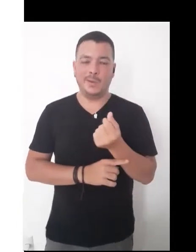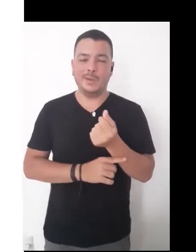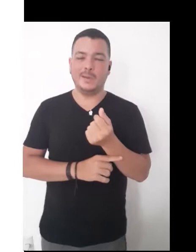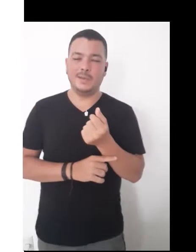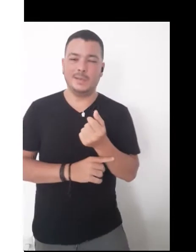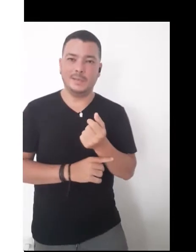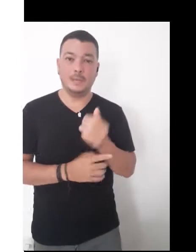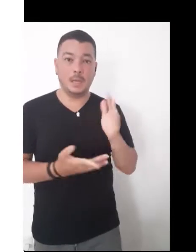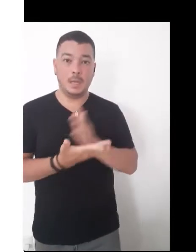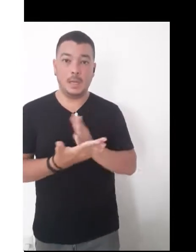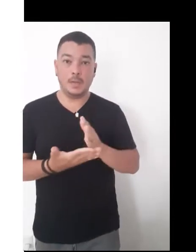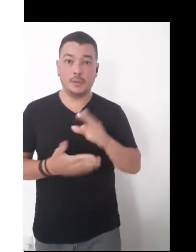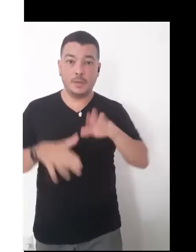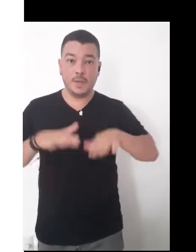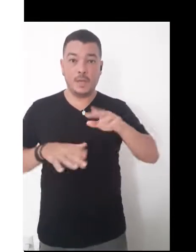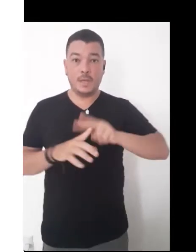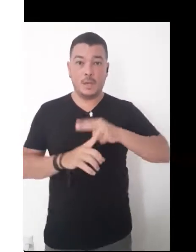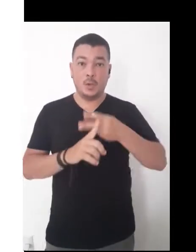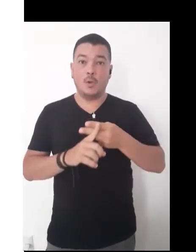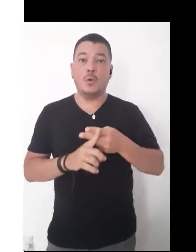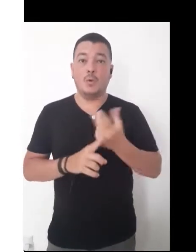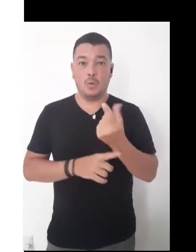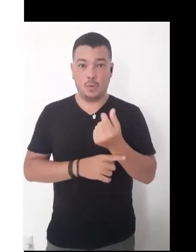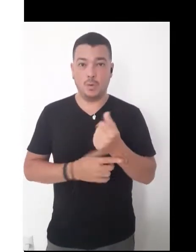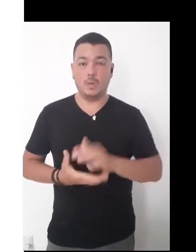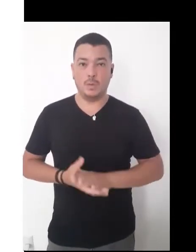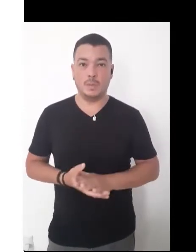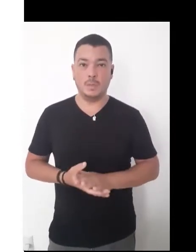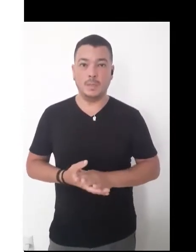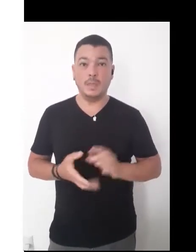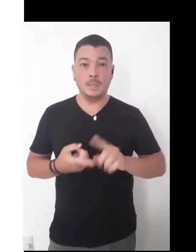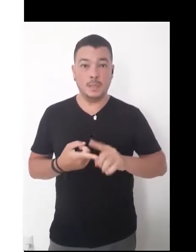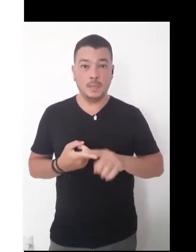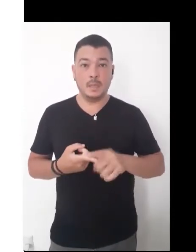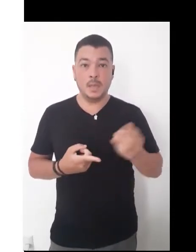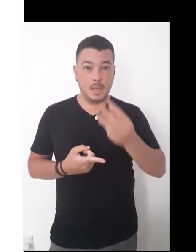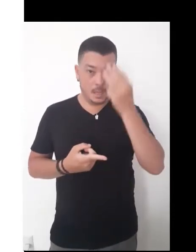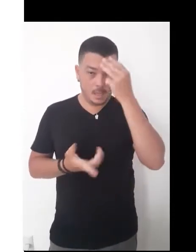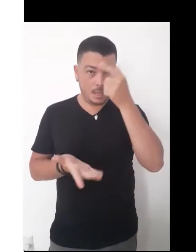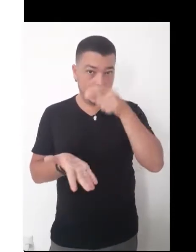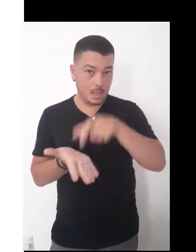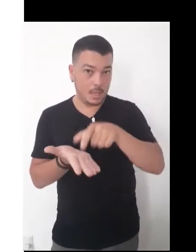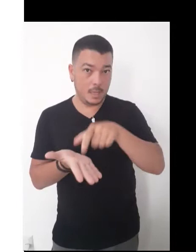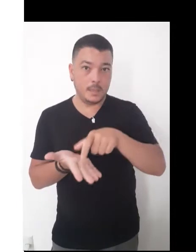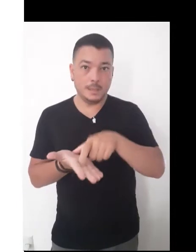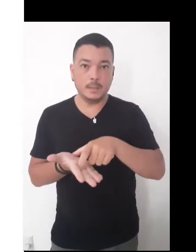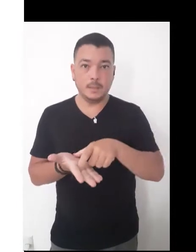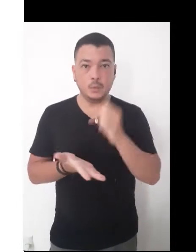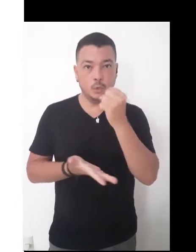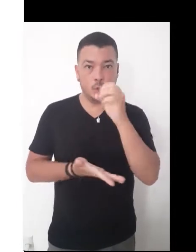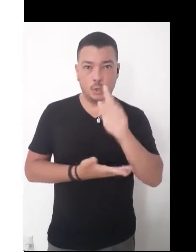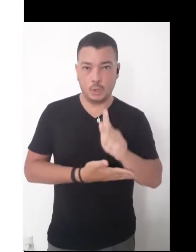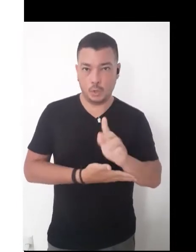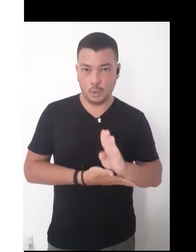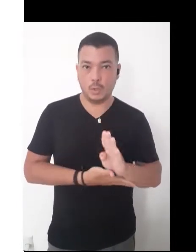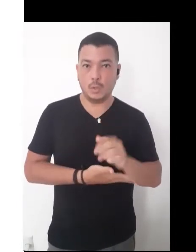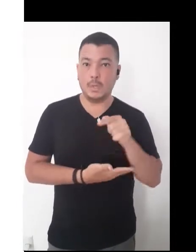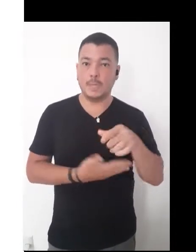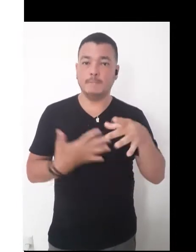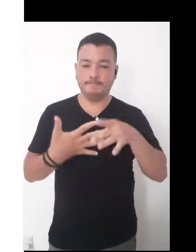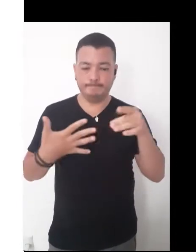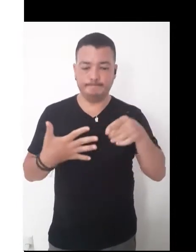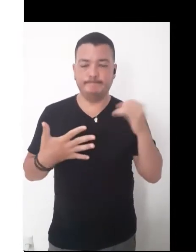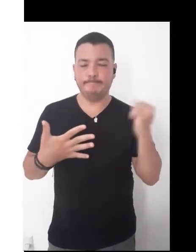Em alguns casos pode ser o dobro do preço, mesmo sendo a mesma memória lá de 8 GB. Então esse detalhe é importante.